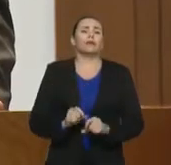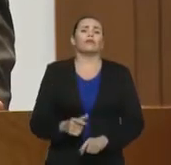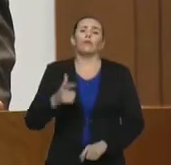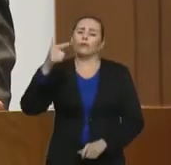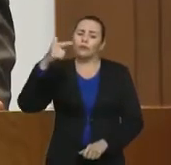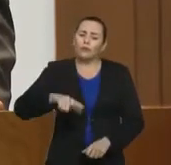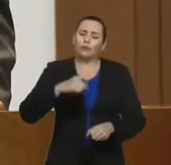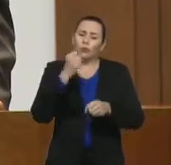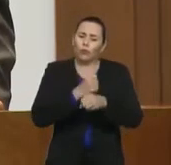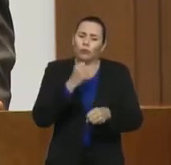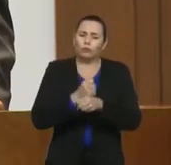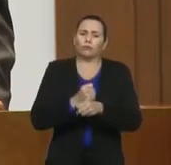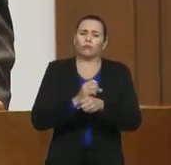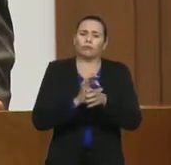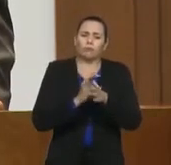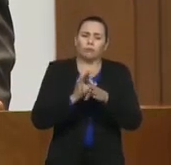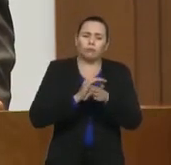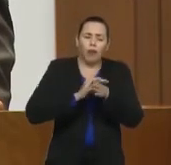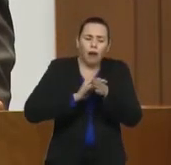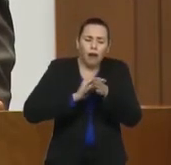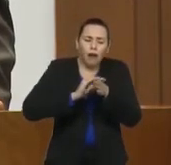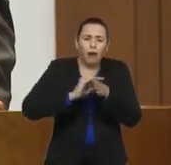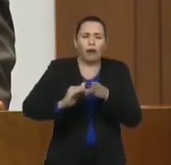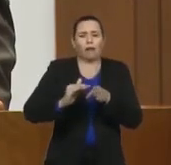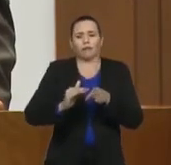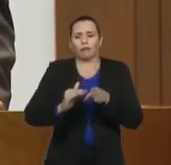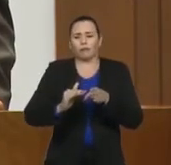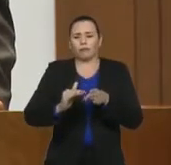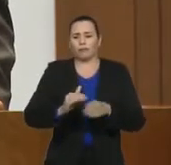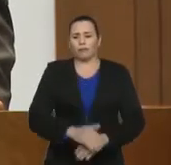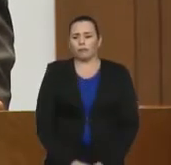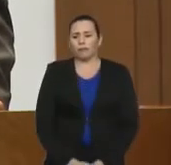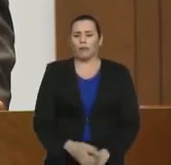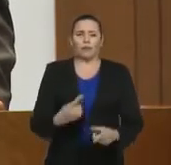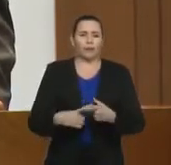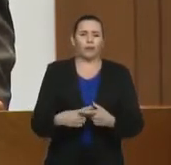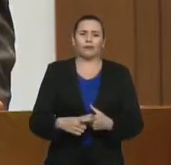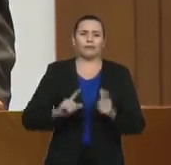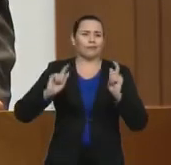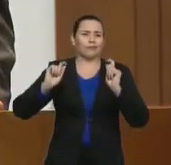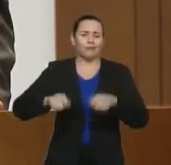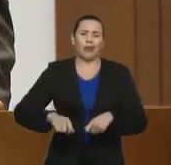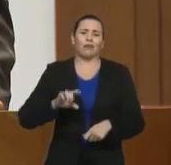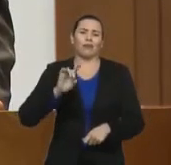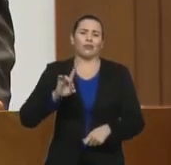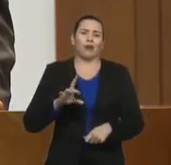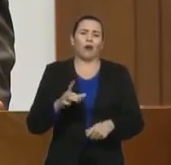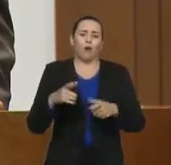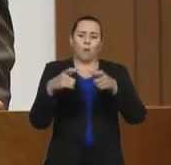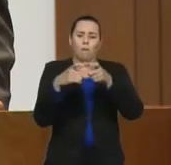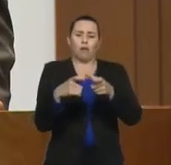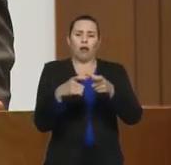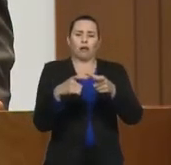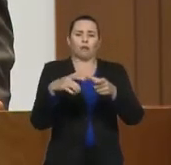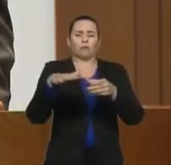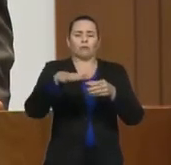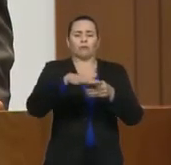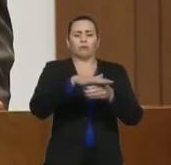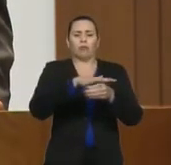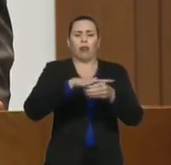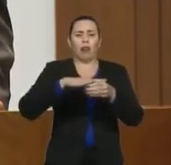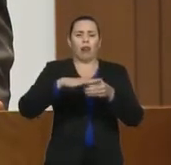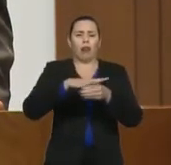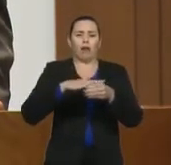ela não tem mais lugar onde botar remendo, só se for remendo em cima de remendo. E aí,